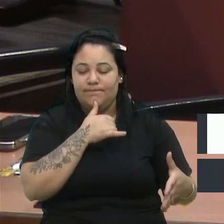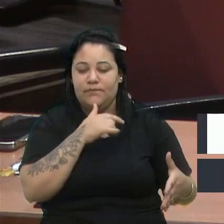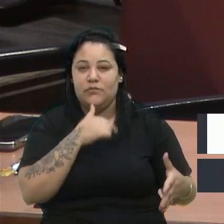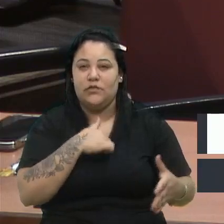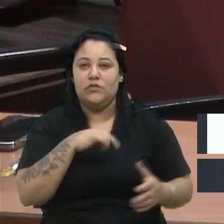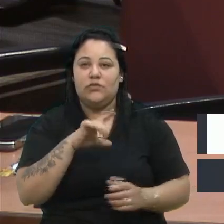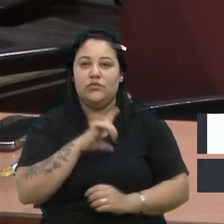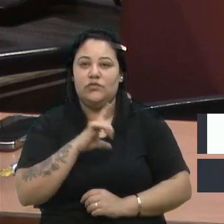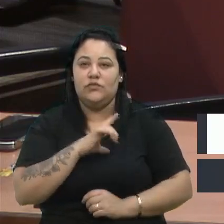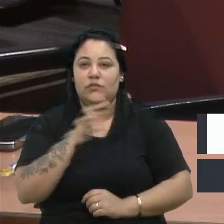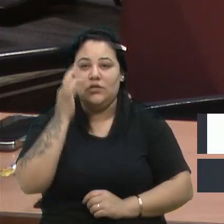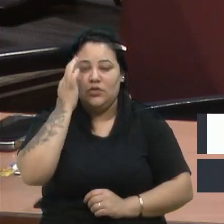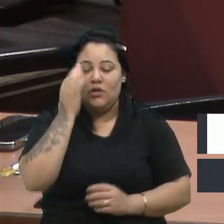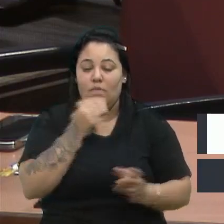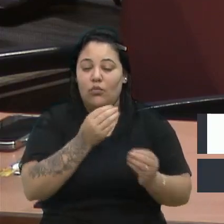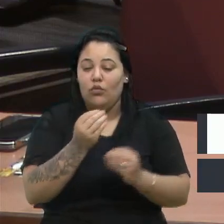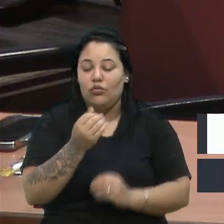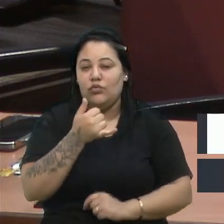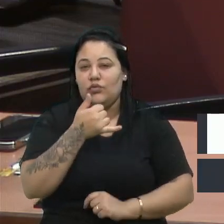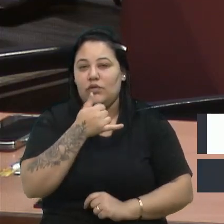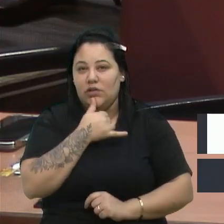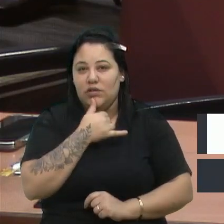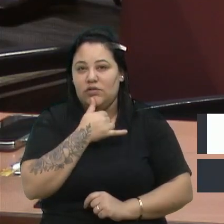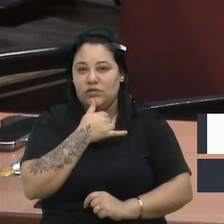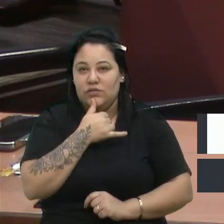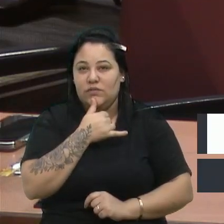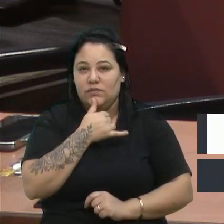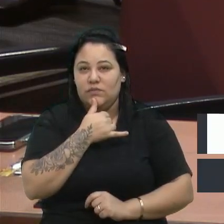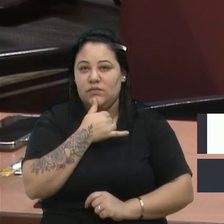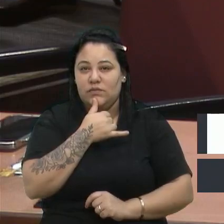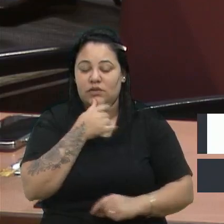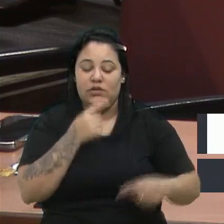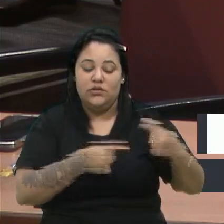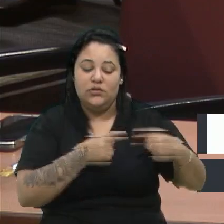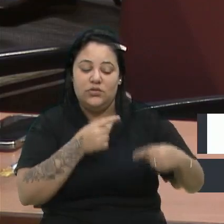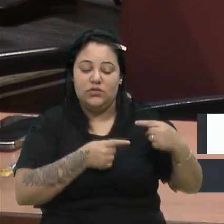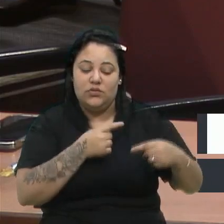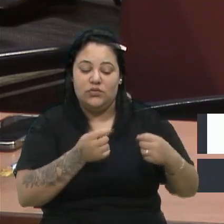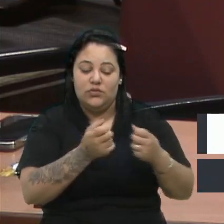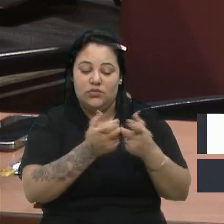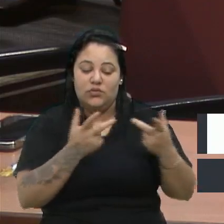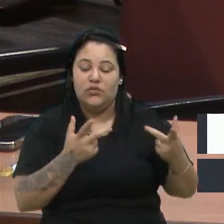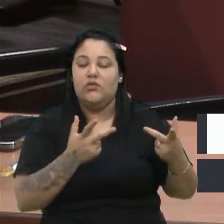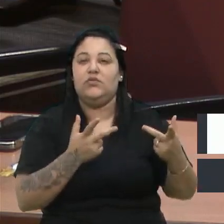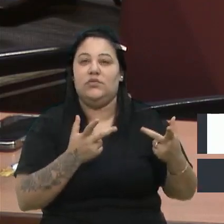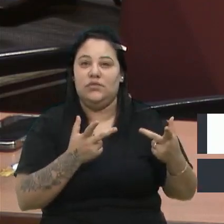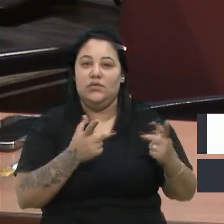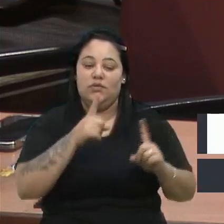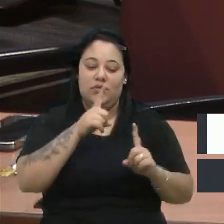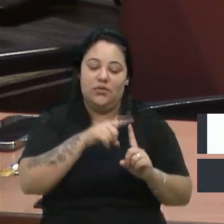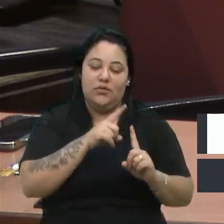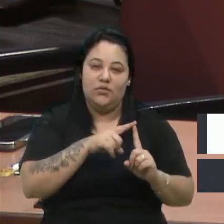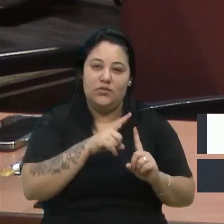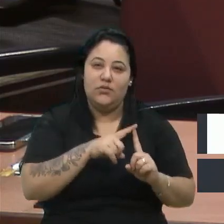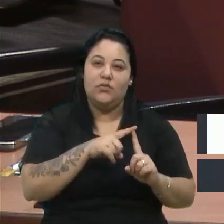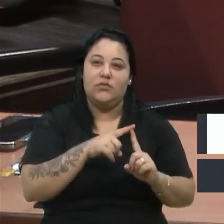presente, muito triste, quando aqui dentro se discute muito situações, enfim,